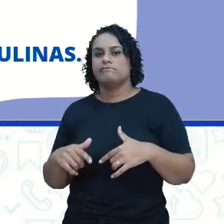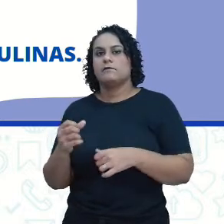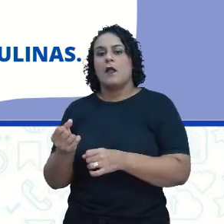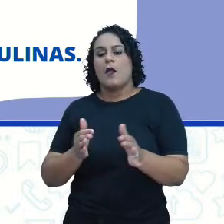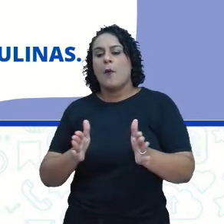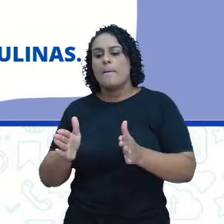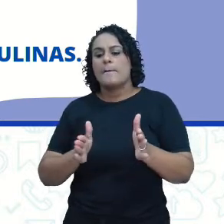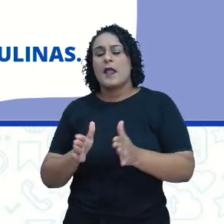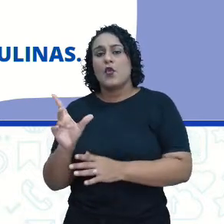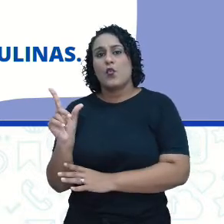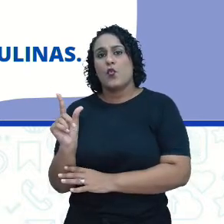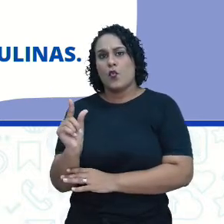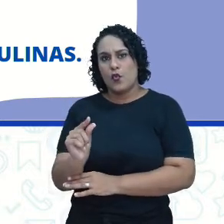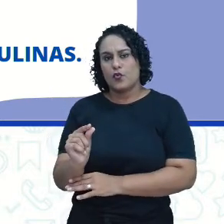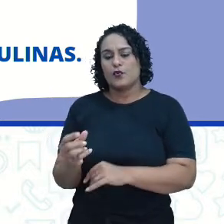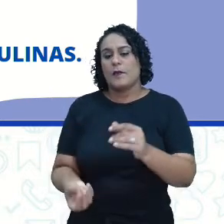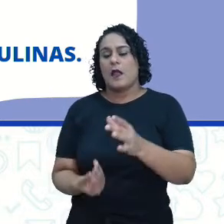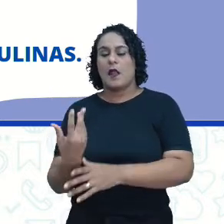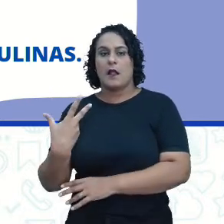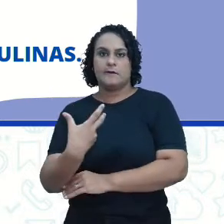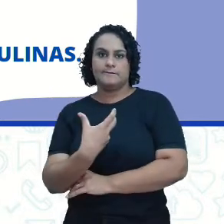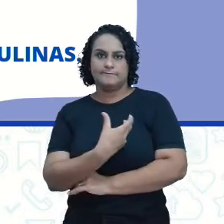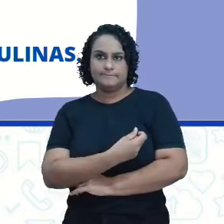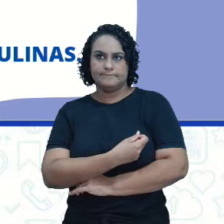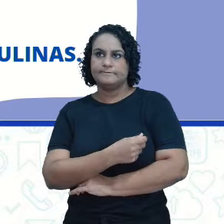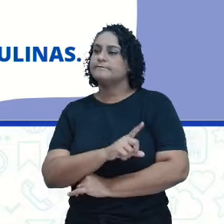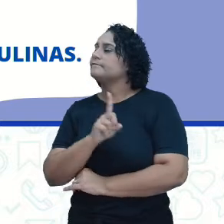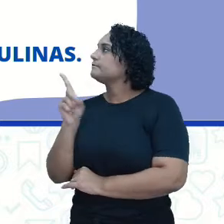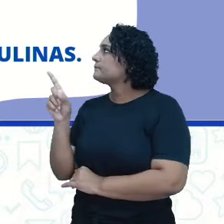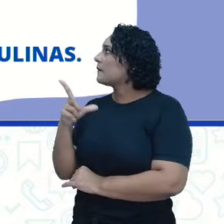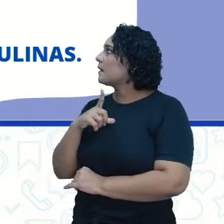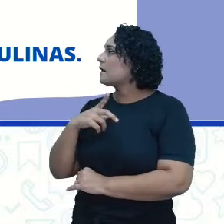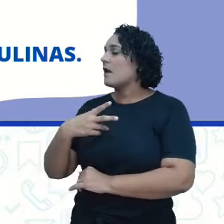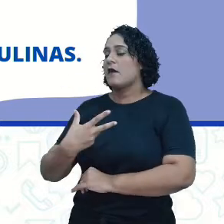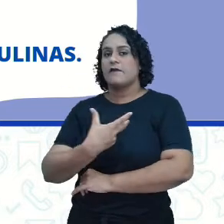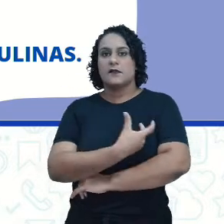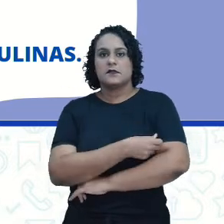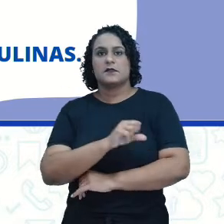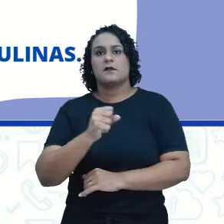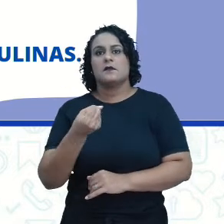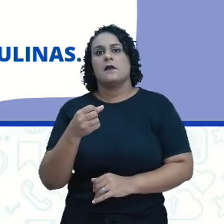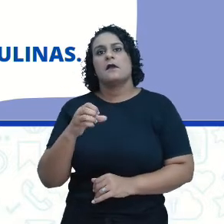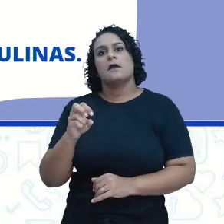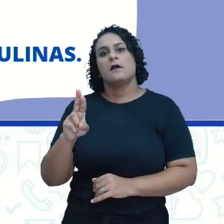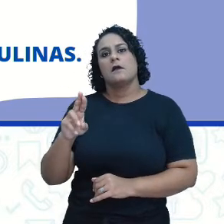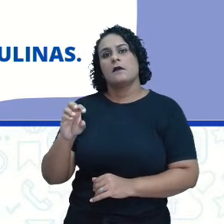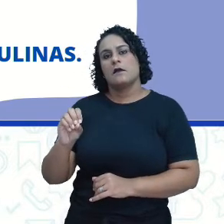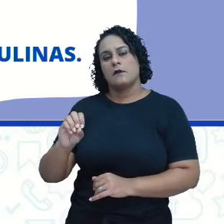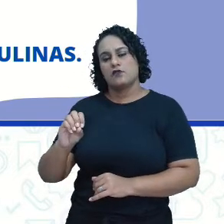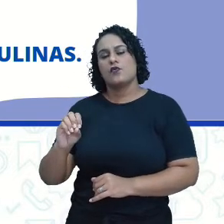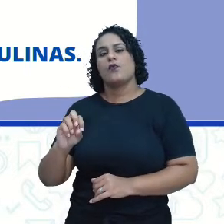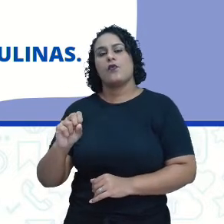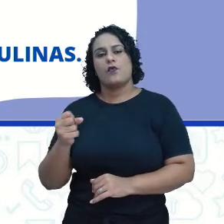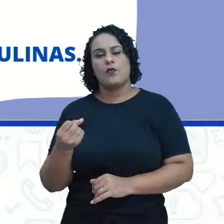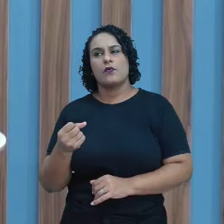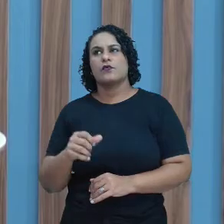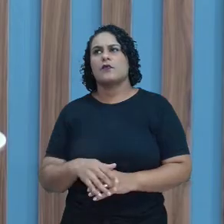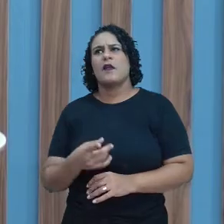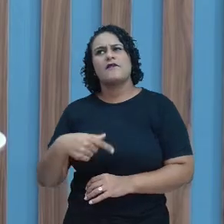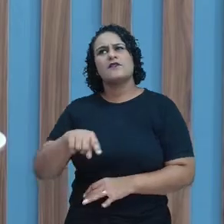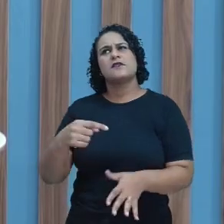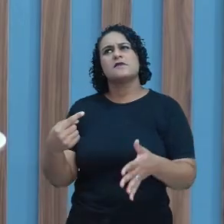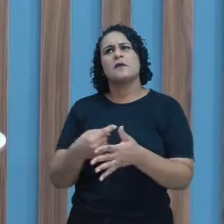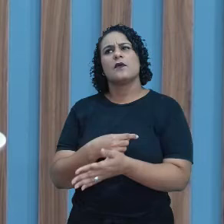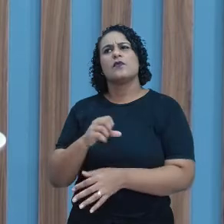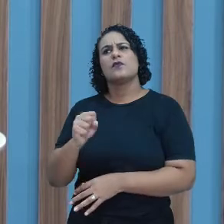a vacina. Então a gente vê no artificial a vacina, a questão do soro, né? Às vezes é assim, professor, e esse